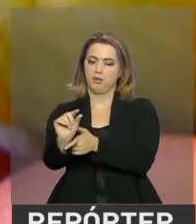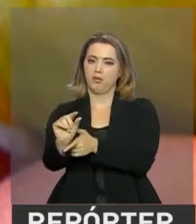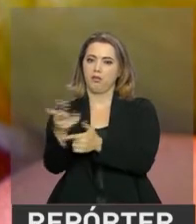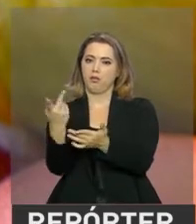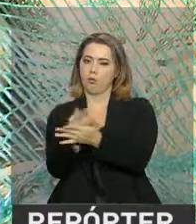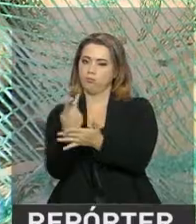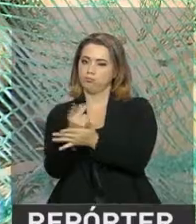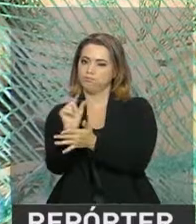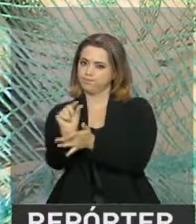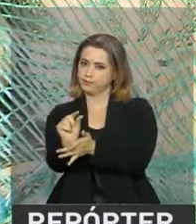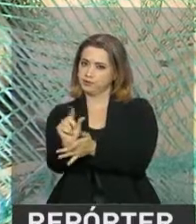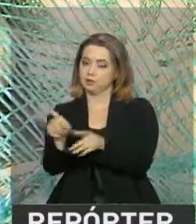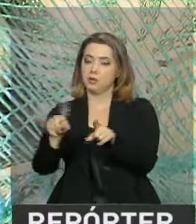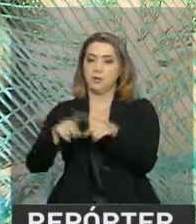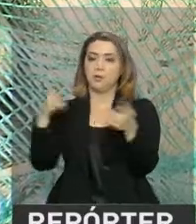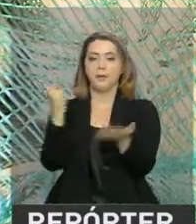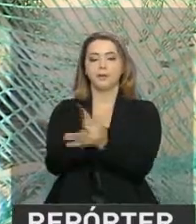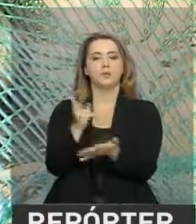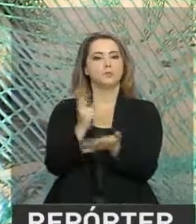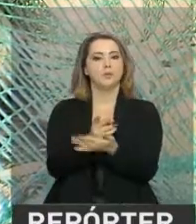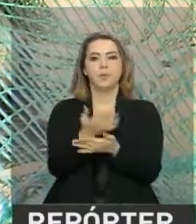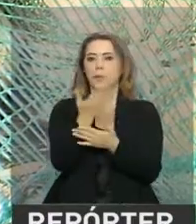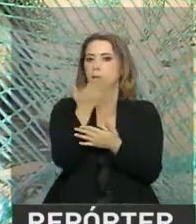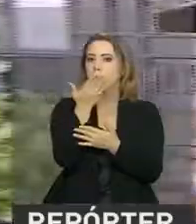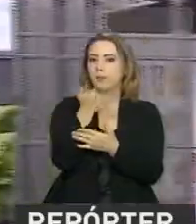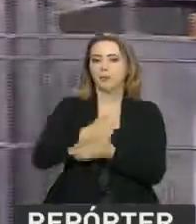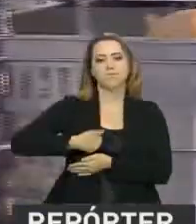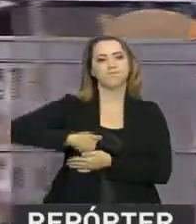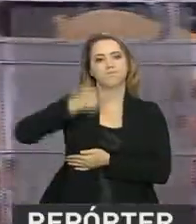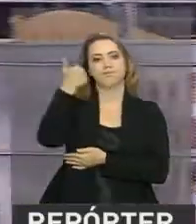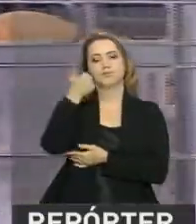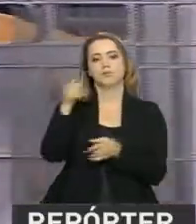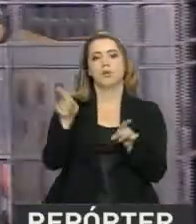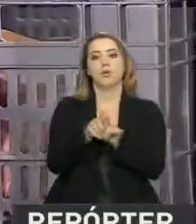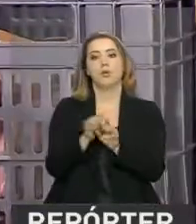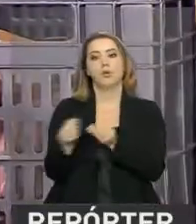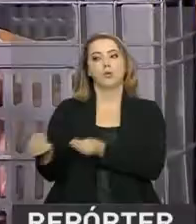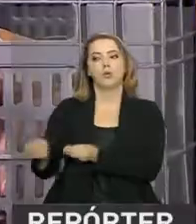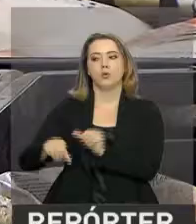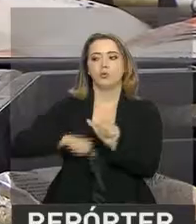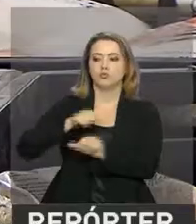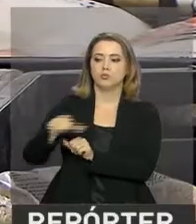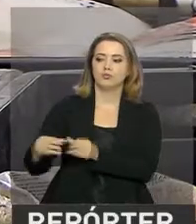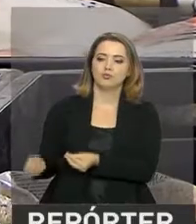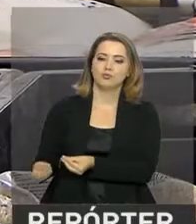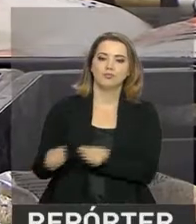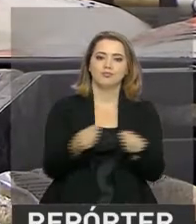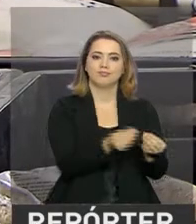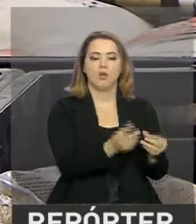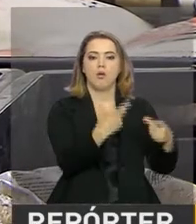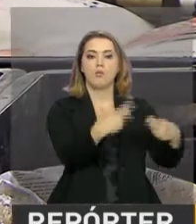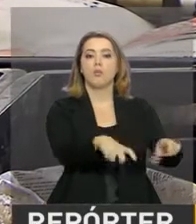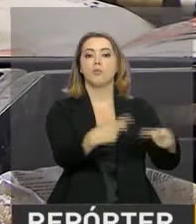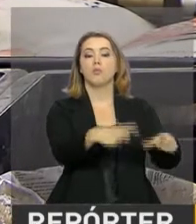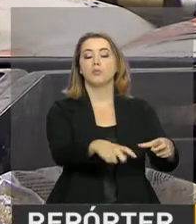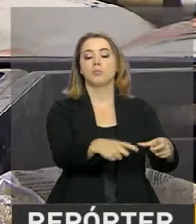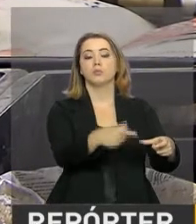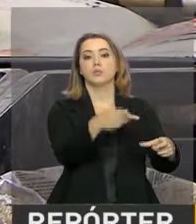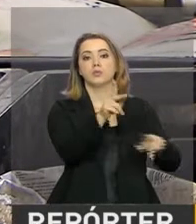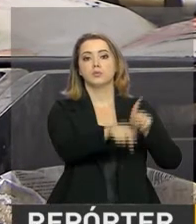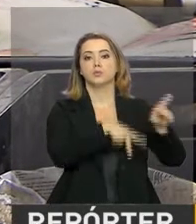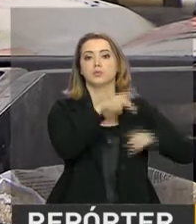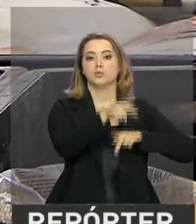machucados, mas com os mesmos valores nutricionais, vão para a população. São quase 200 toneladas